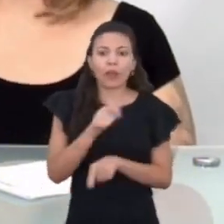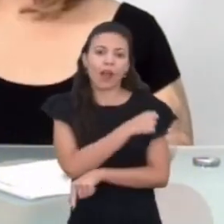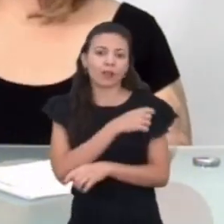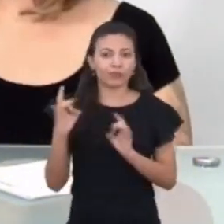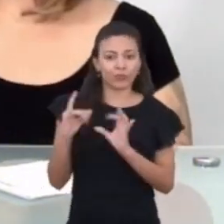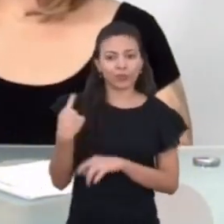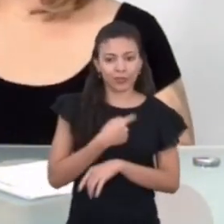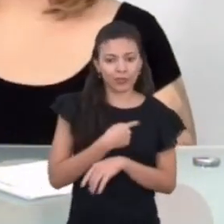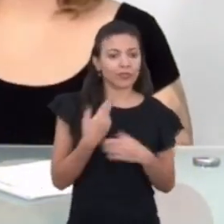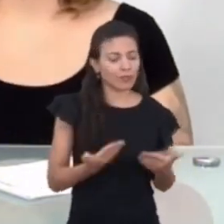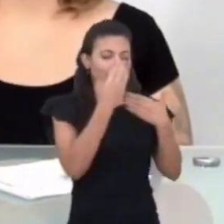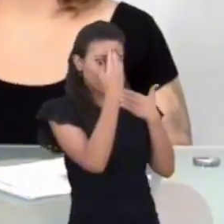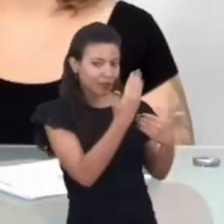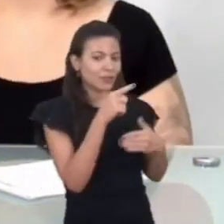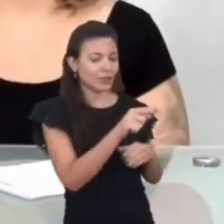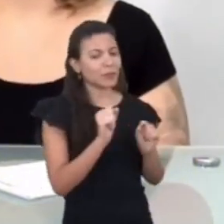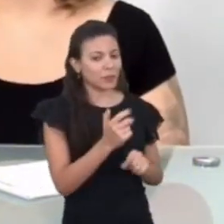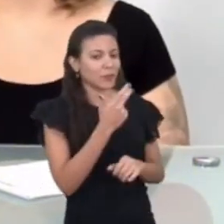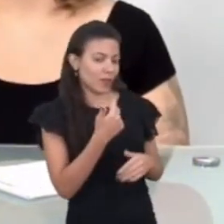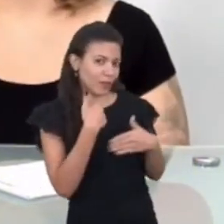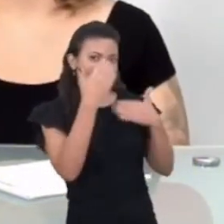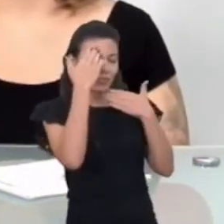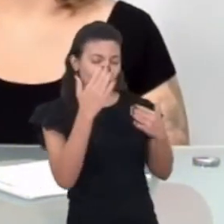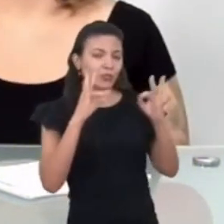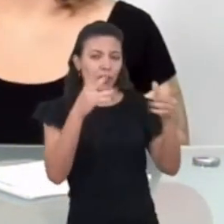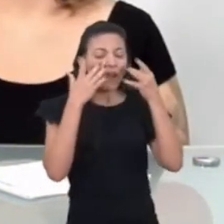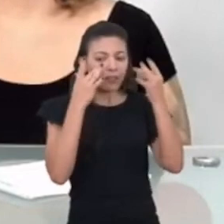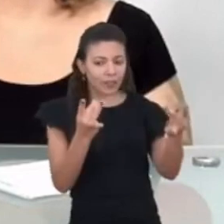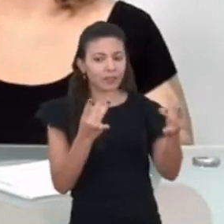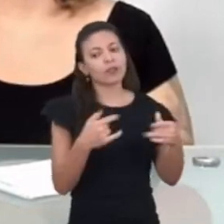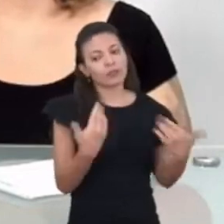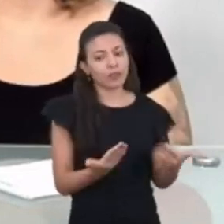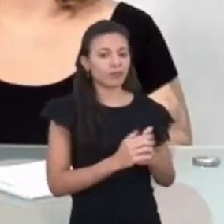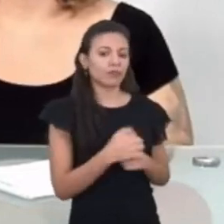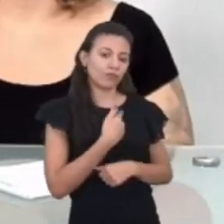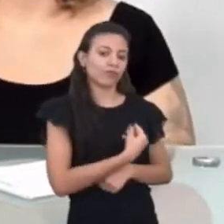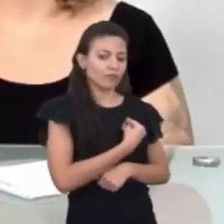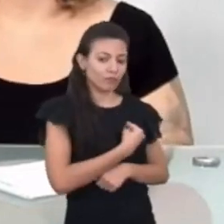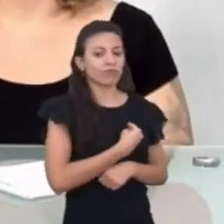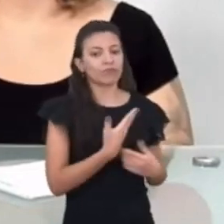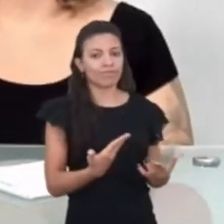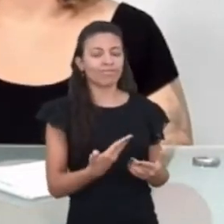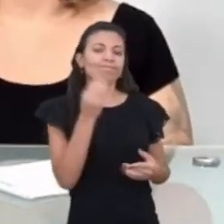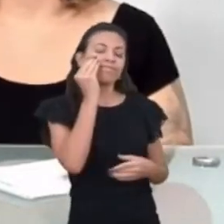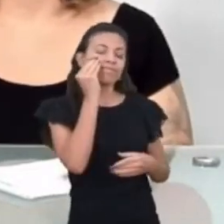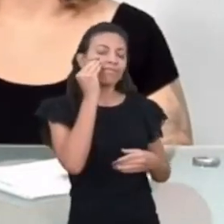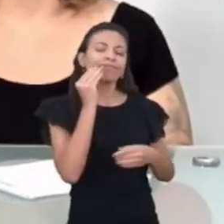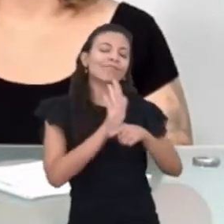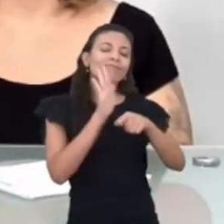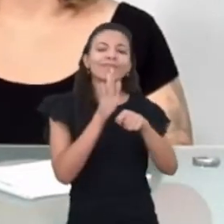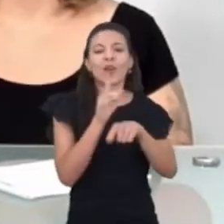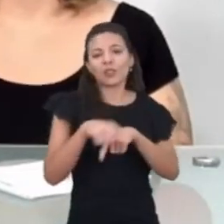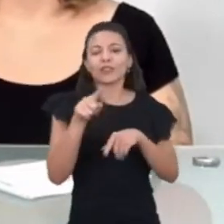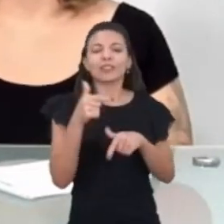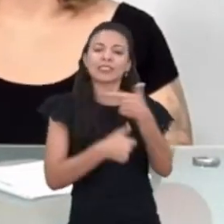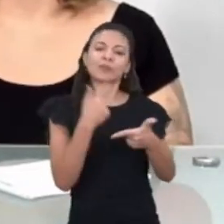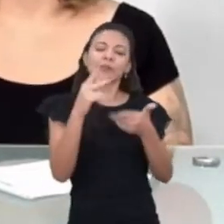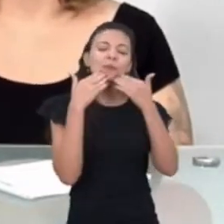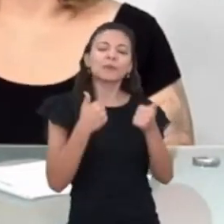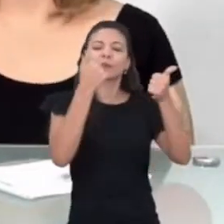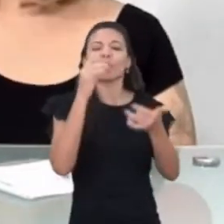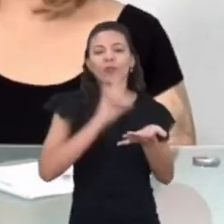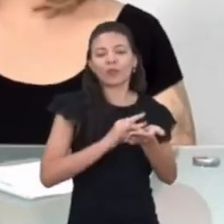Então, Helena, primeiro eu vou agradecer, finalizar e passo para você. Eu agradeço a atenção de vocês e estamos aqui, na medida do possível, para atendê-los e tornar esse trabalho mais efetivo e